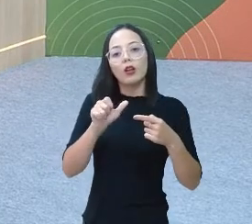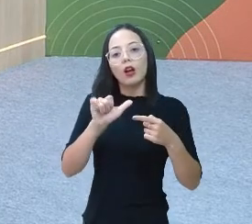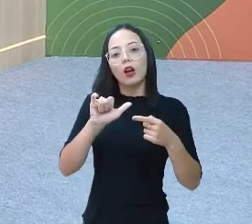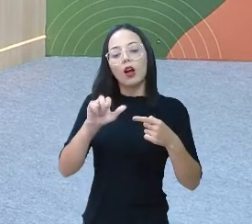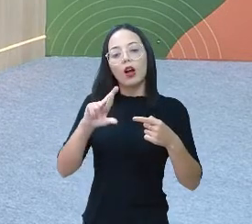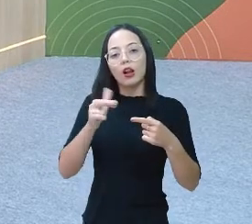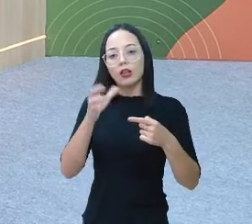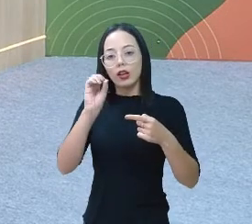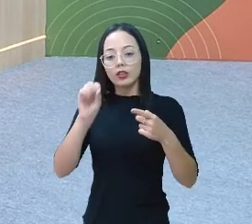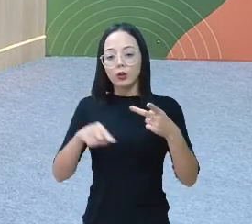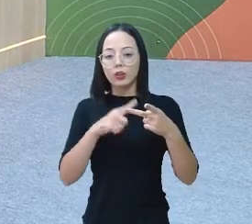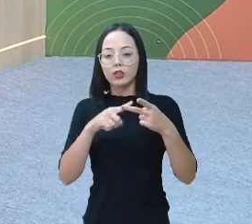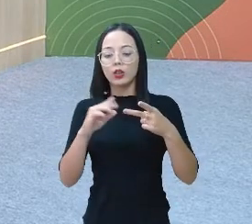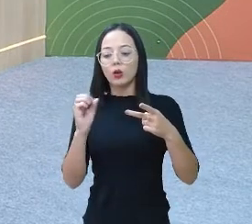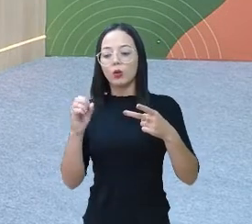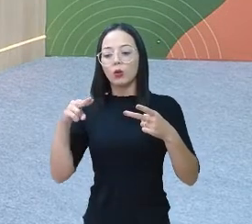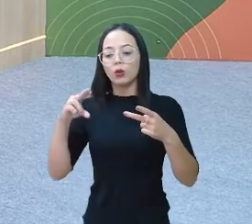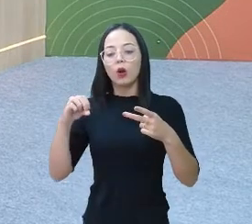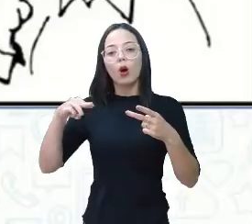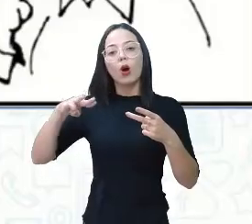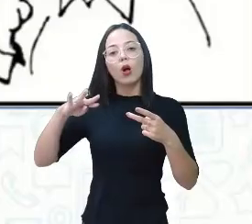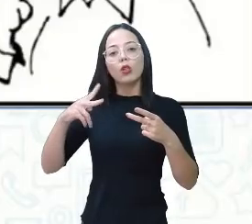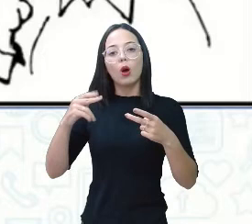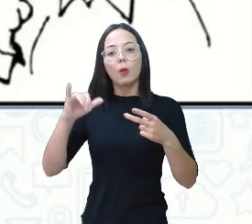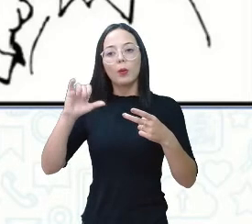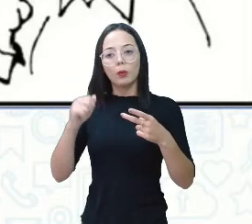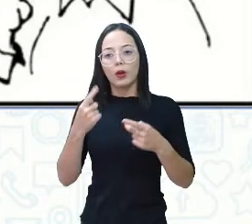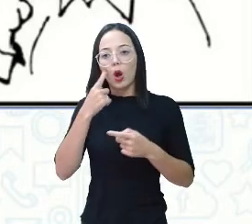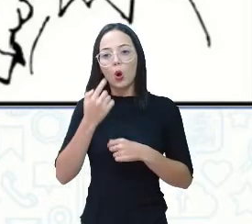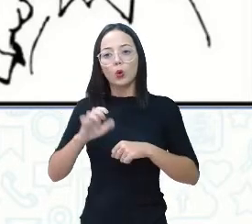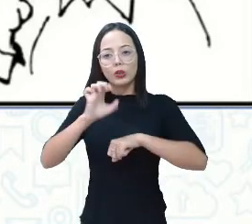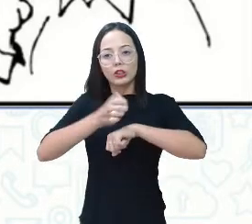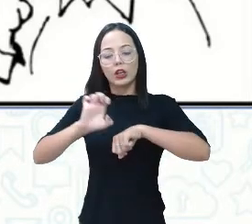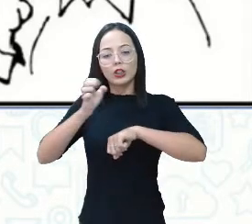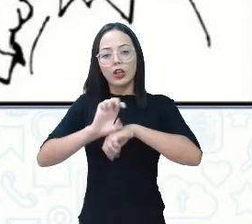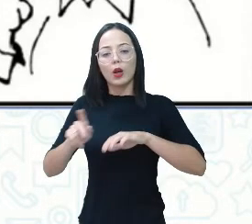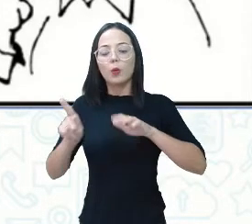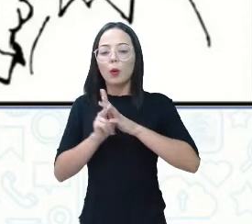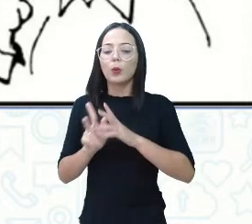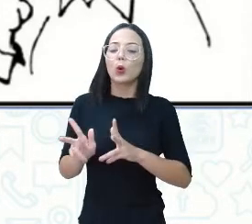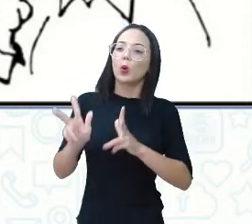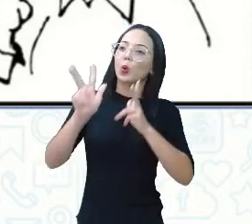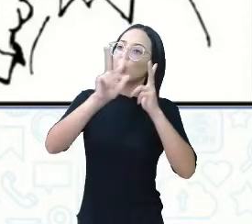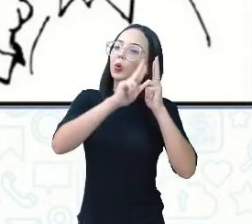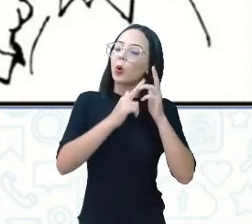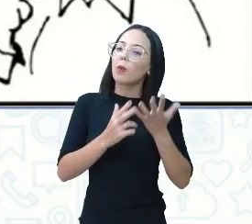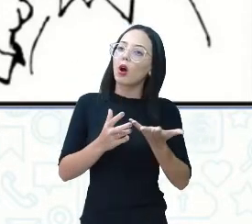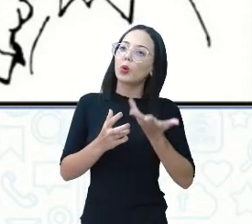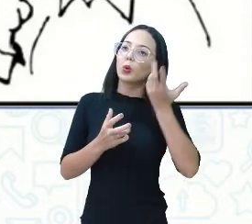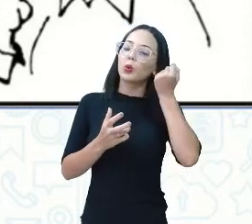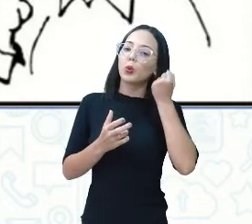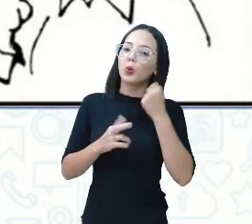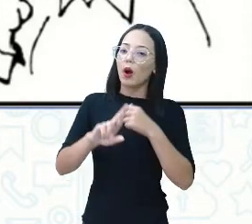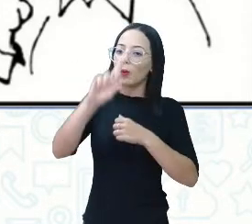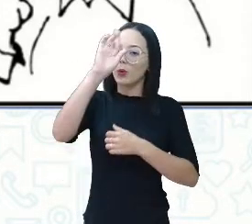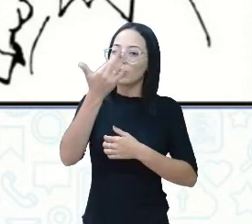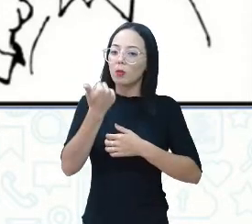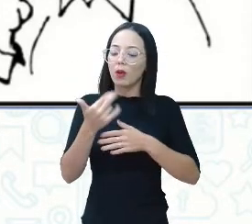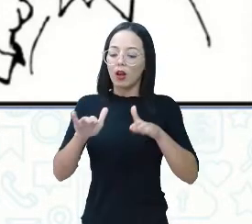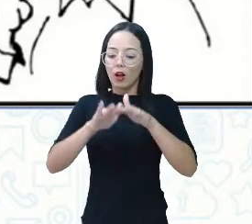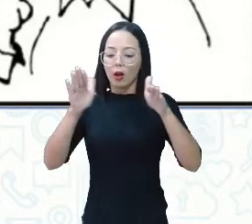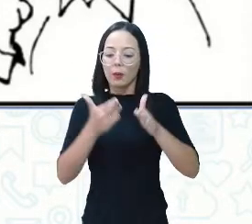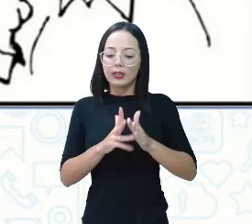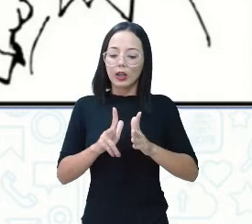a onomatopeia. Então, eu tenho no primeiro quadrinho, o estagiário Rômulo tira uma soneca depois do almoço. Então, Rômulo está lá na sua mesa